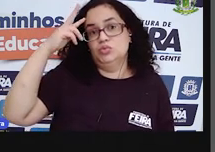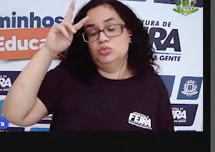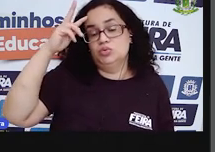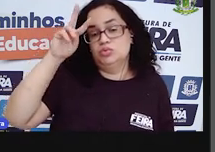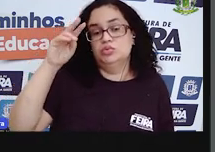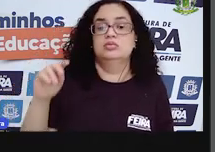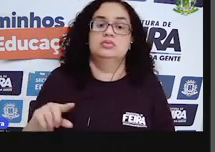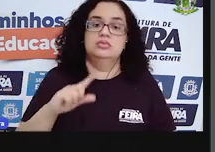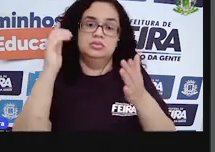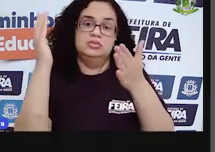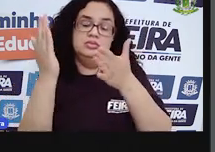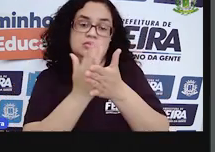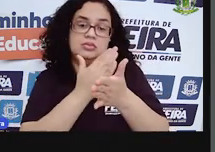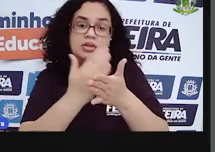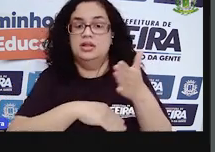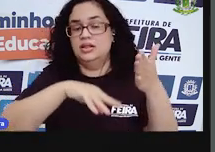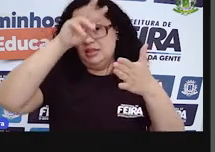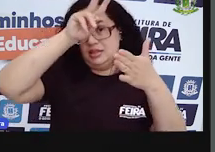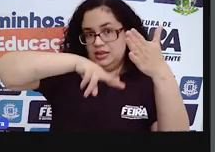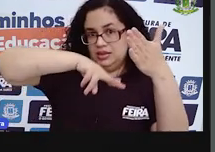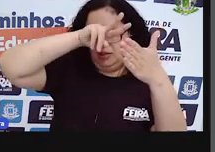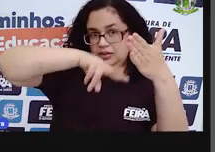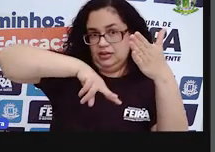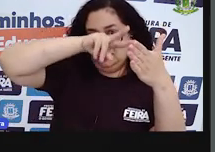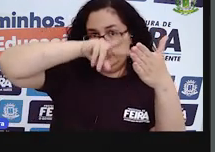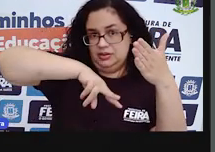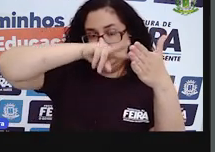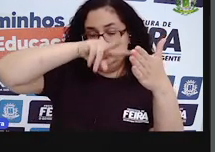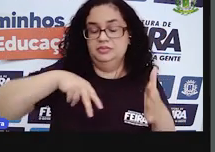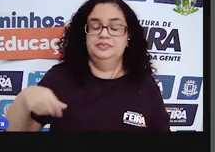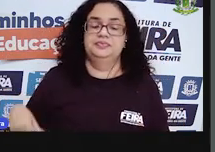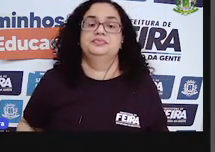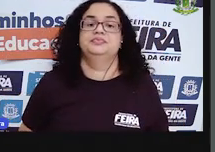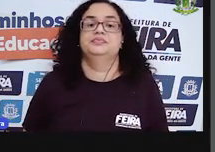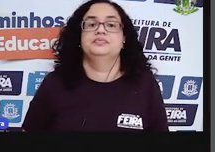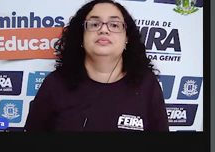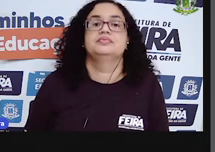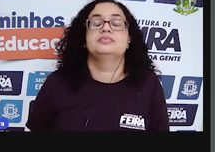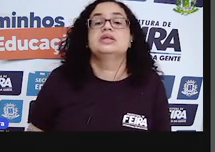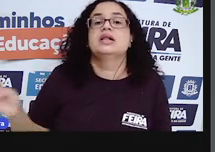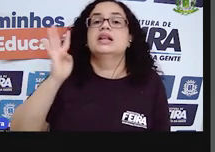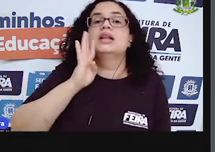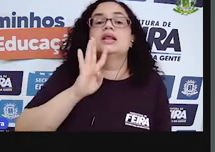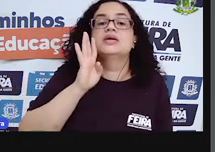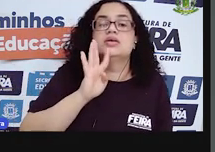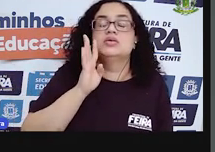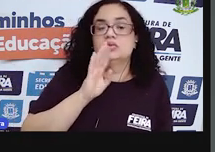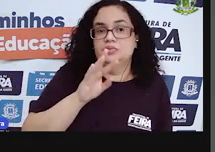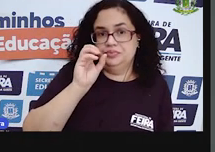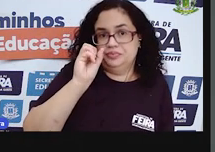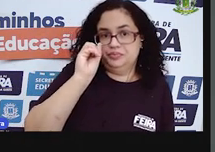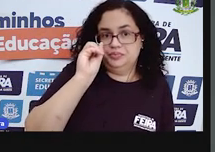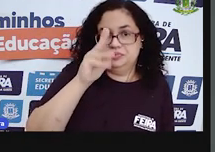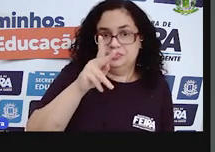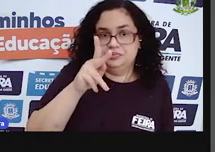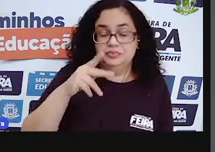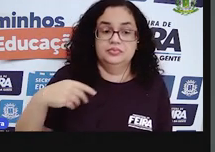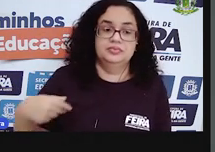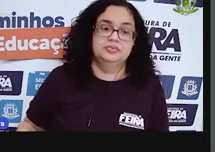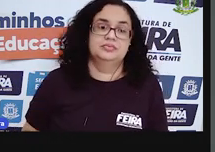histórias em quadrinhos e lê né olha só que bacana tá